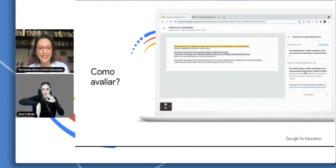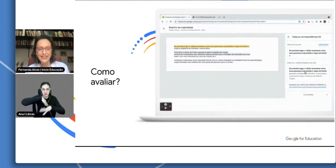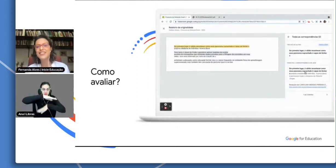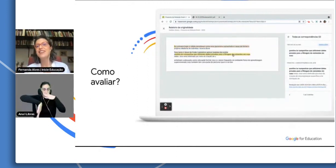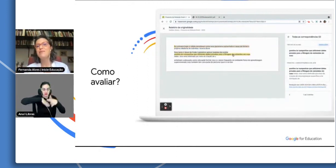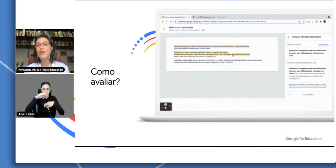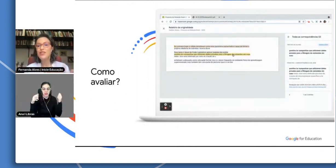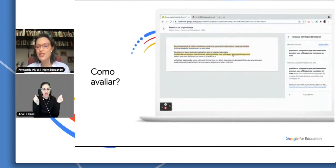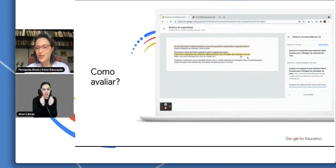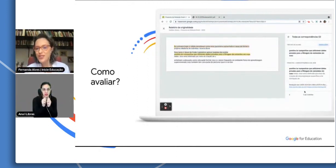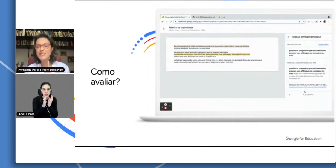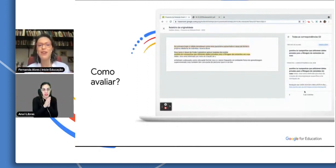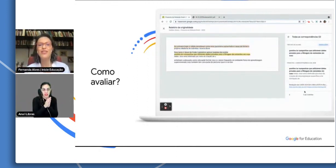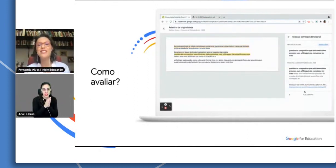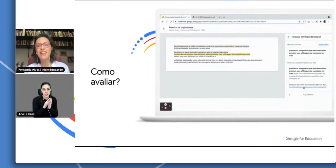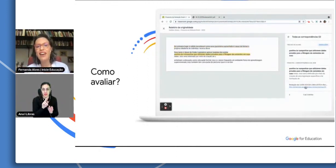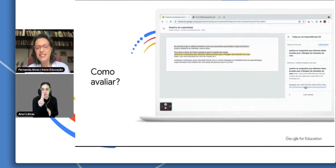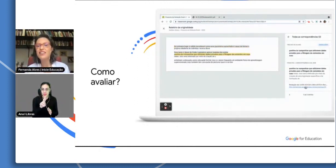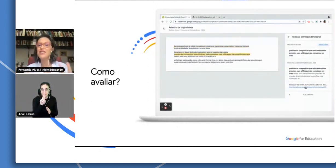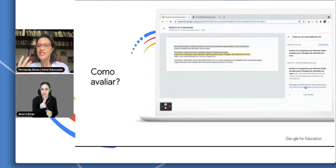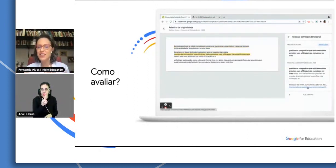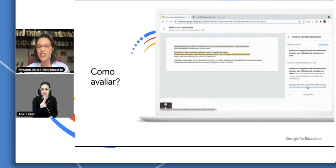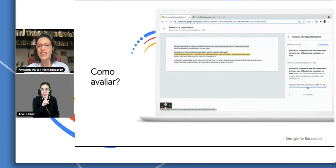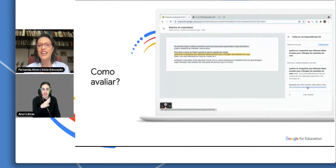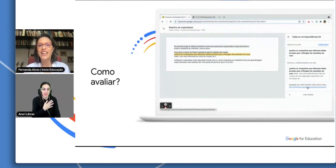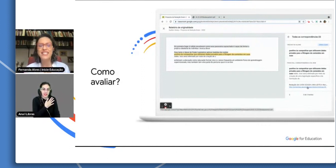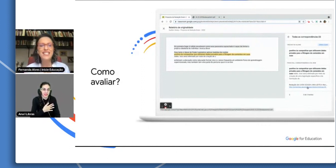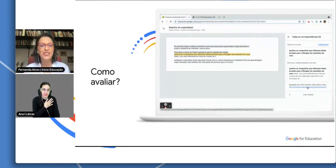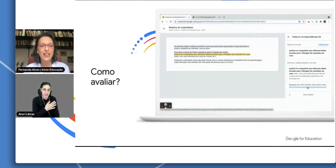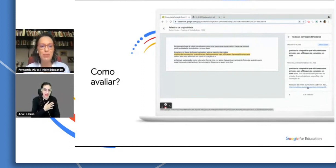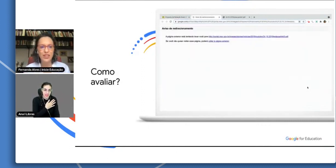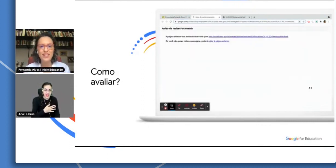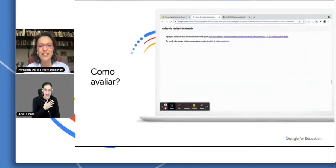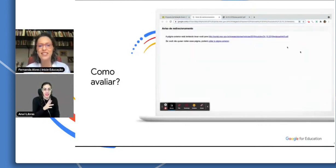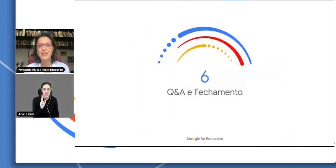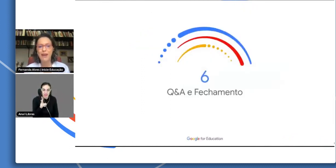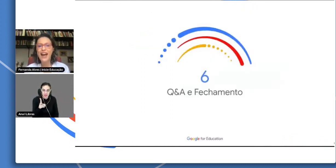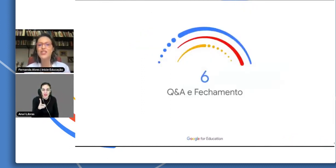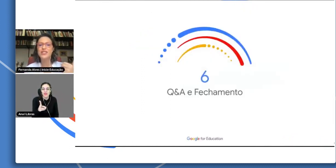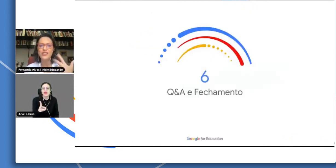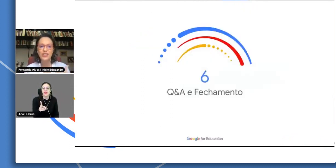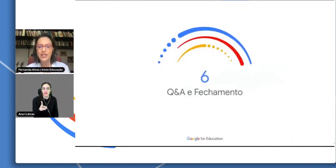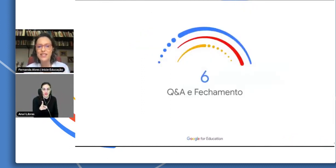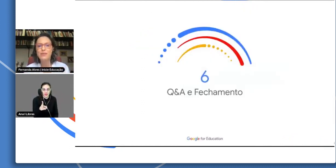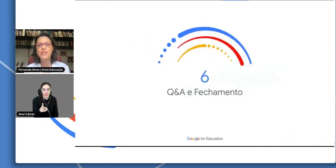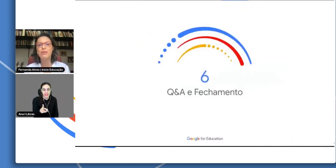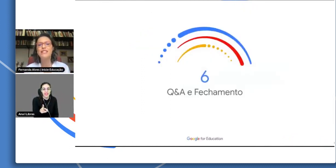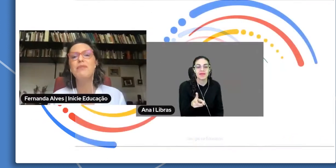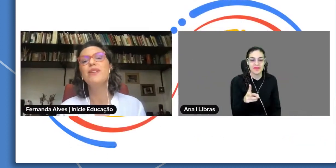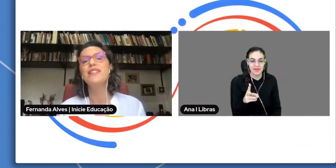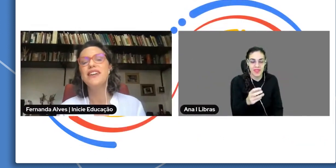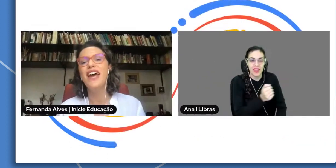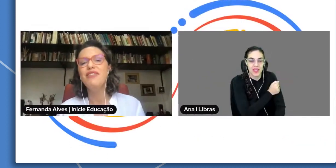complementando. Espero que vocês usem, espero que vocês testem, que vocês, acho que, insistam, né, na importância dessas práticas, dos estudantes se